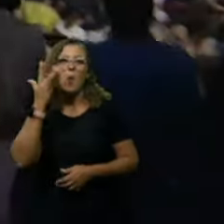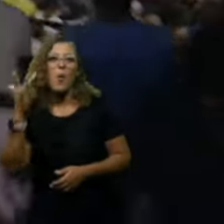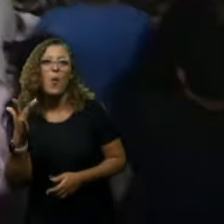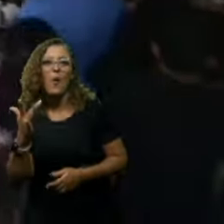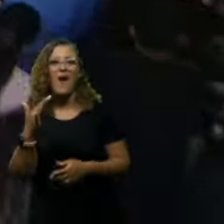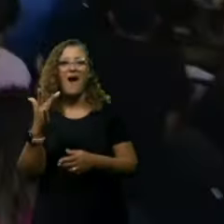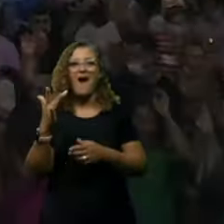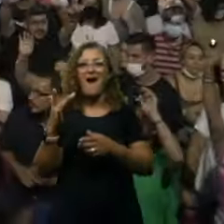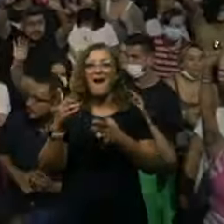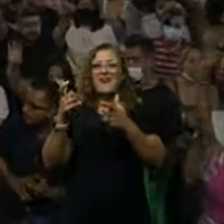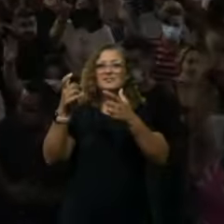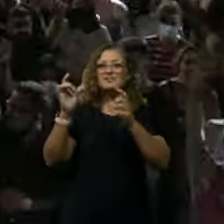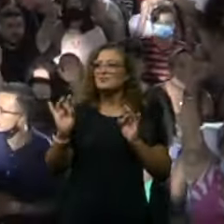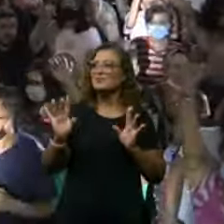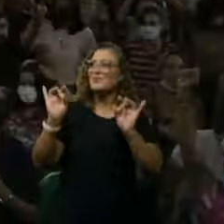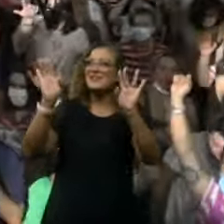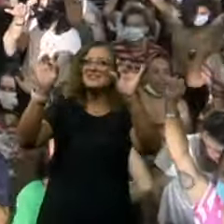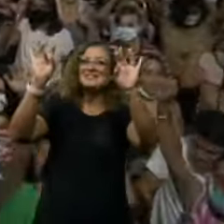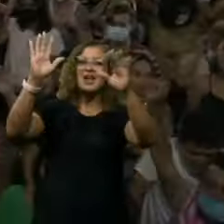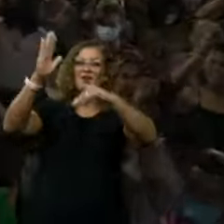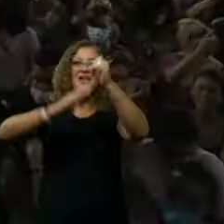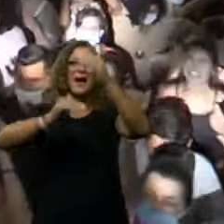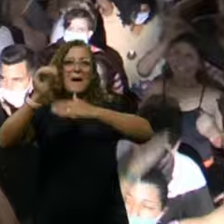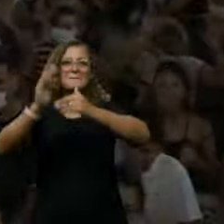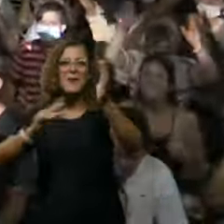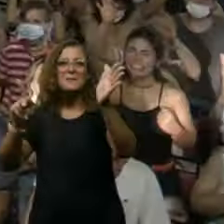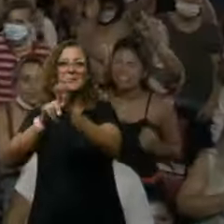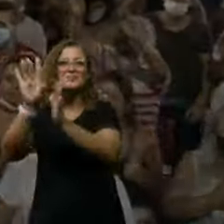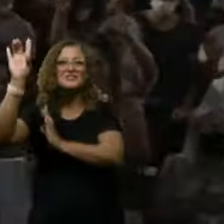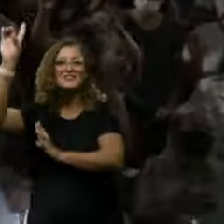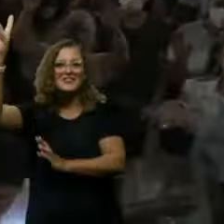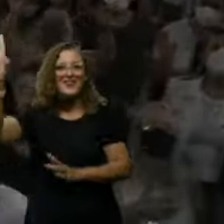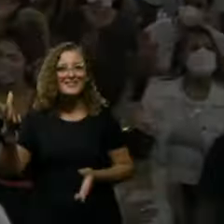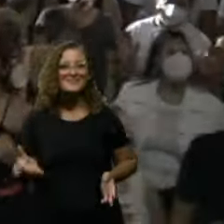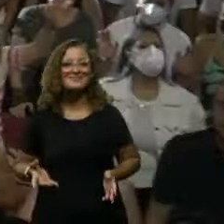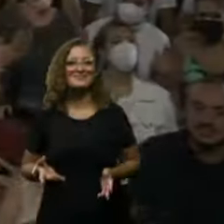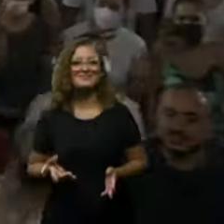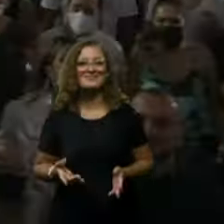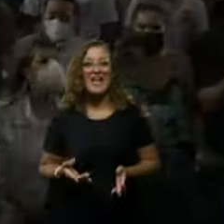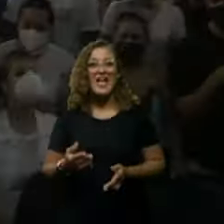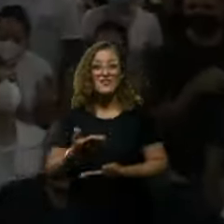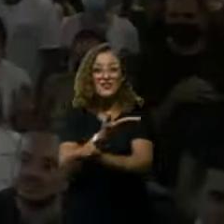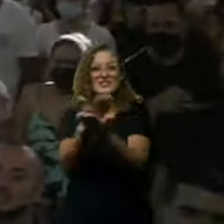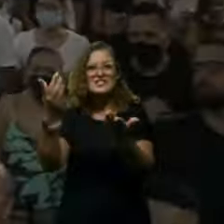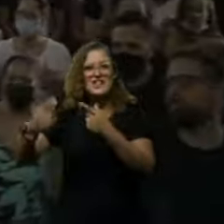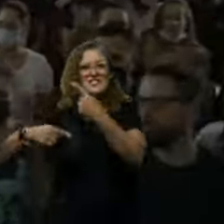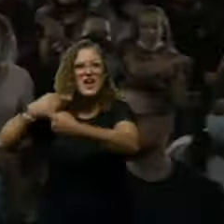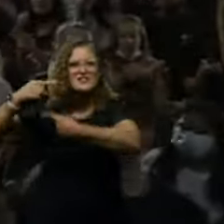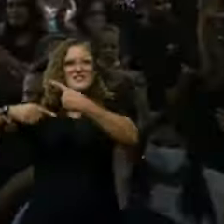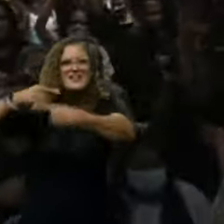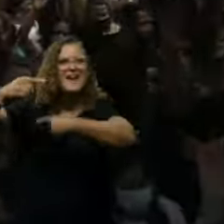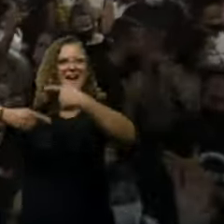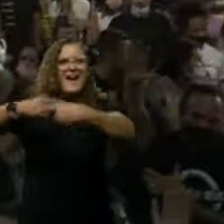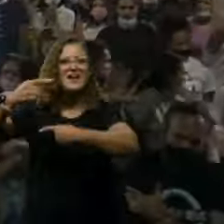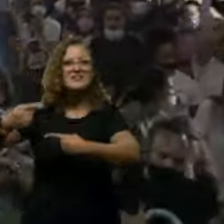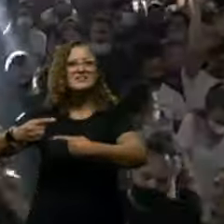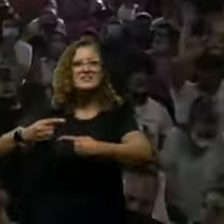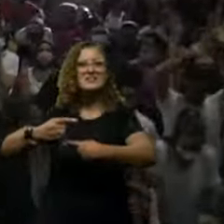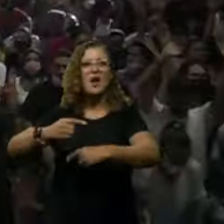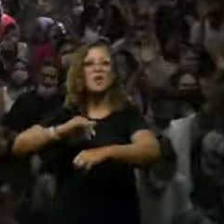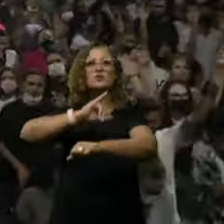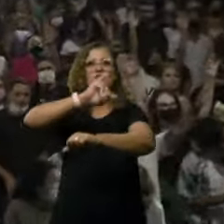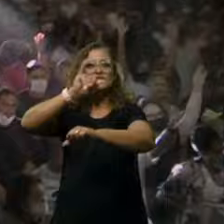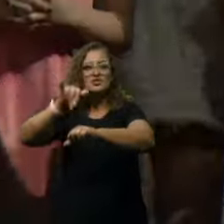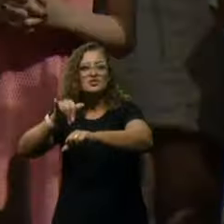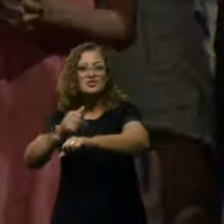Deus vou levar a cama e religioso Sérvia e essa é a geração a geração que Jacó